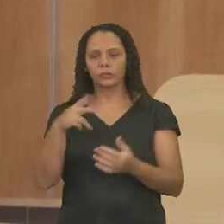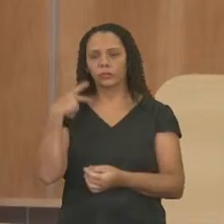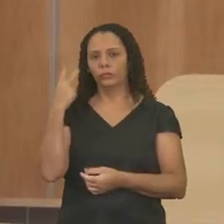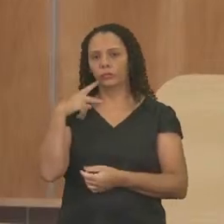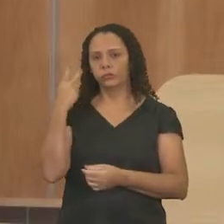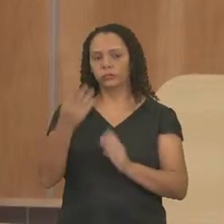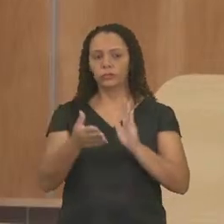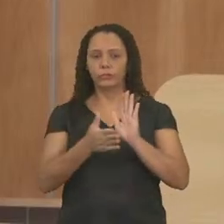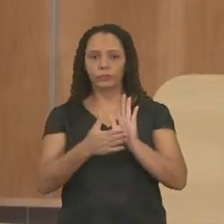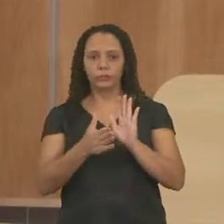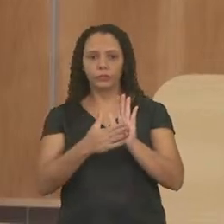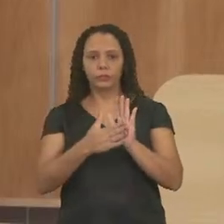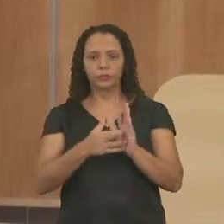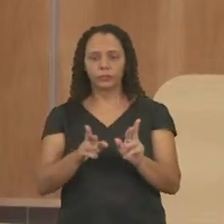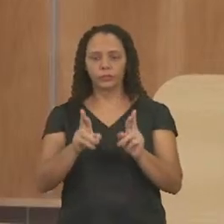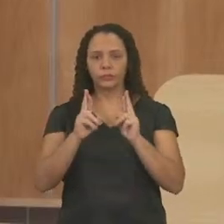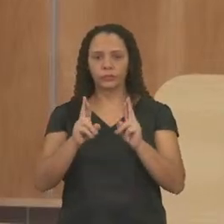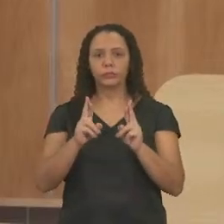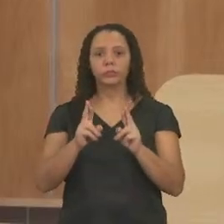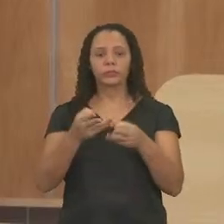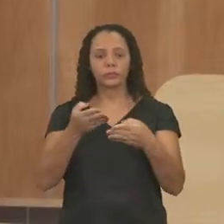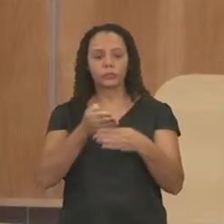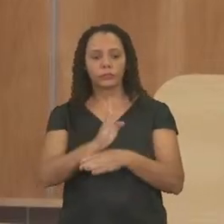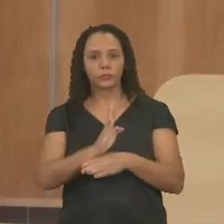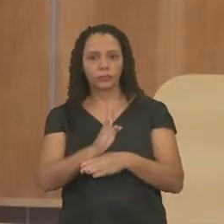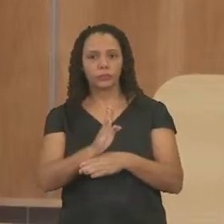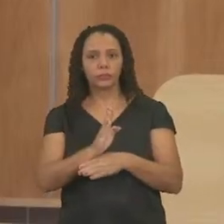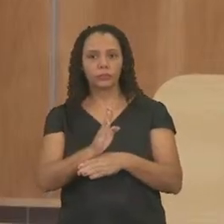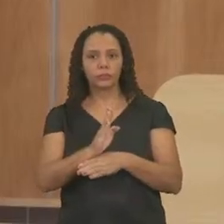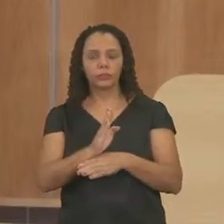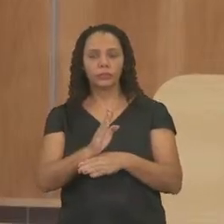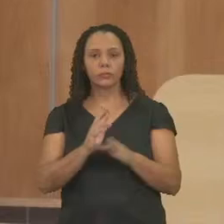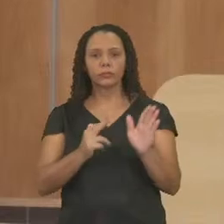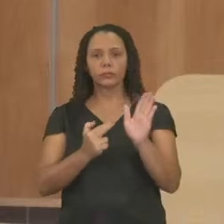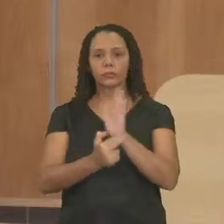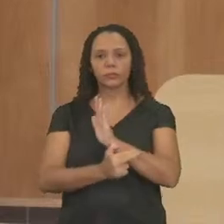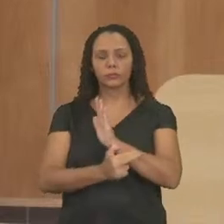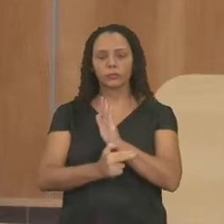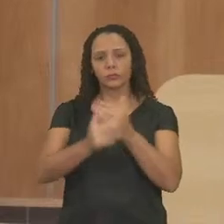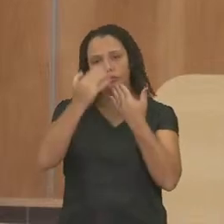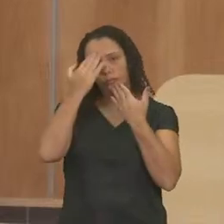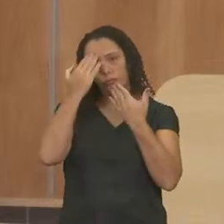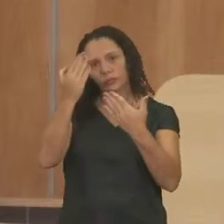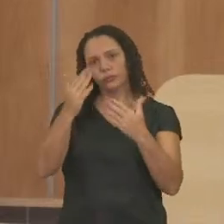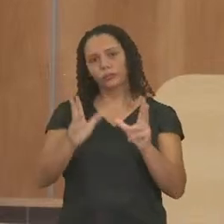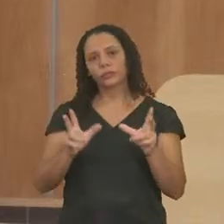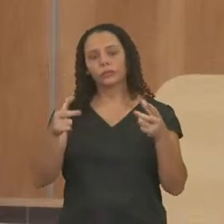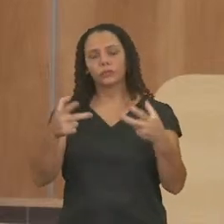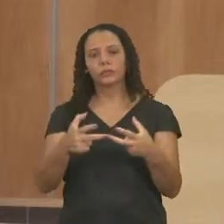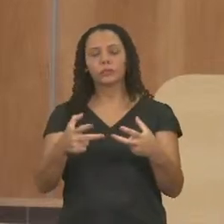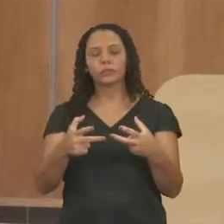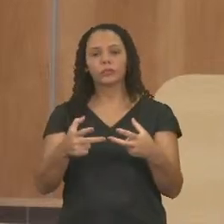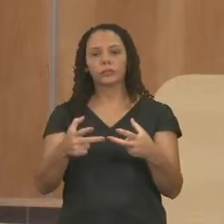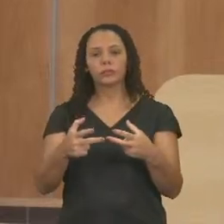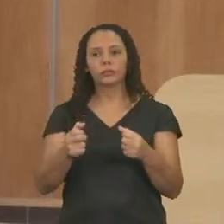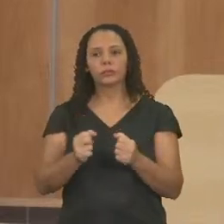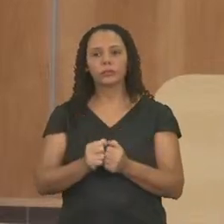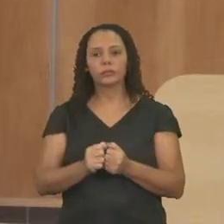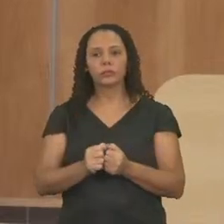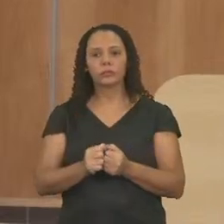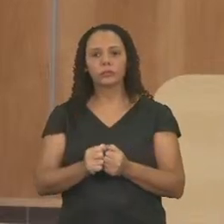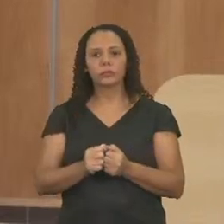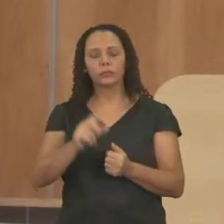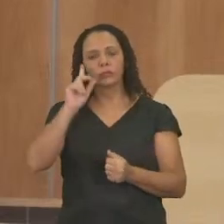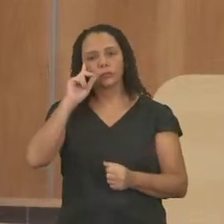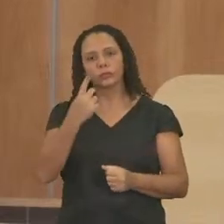esta propositura, e certo de que sua aprovação subscrevemos e agradeço. Câmara Municipal de Jacareí, 19